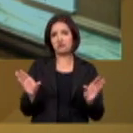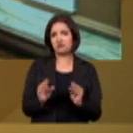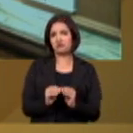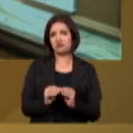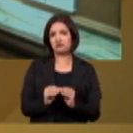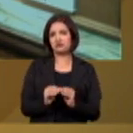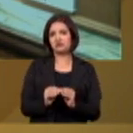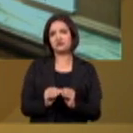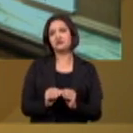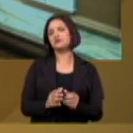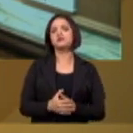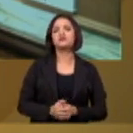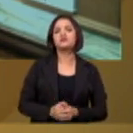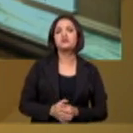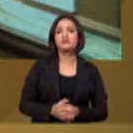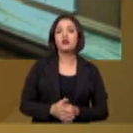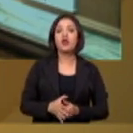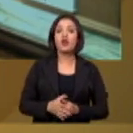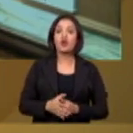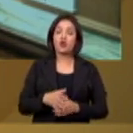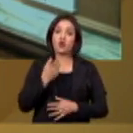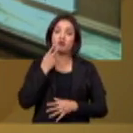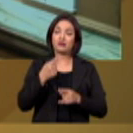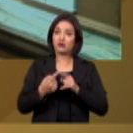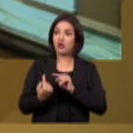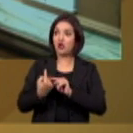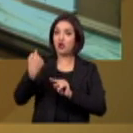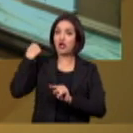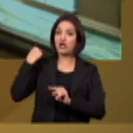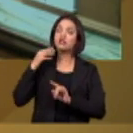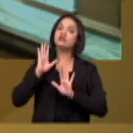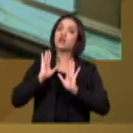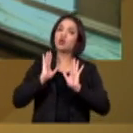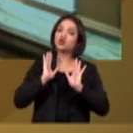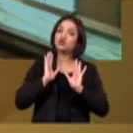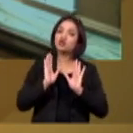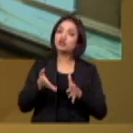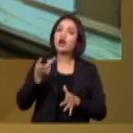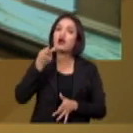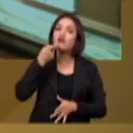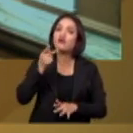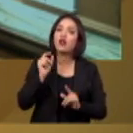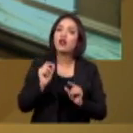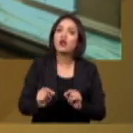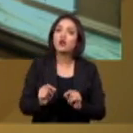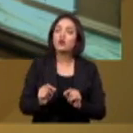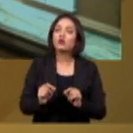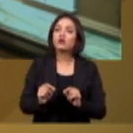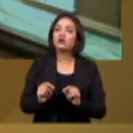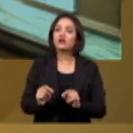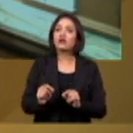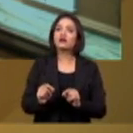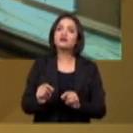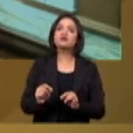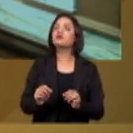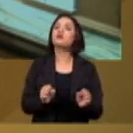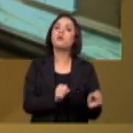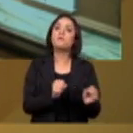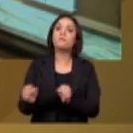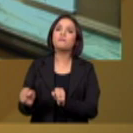diego no resultado minecraft sobre o poder cautelares